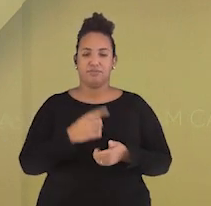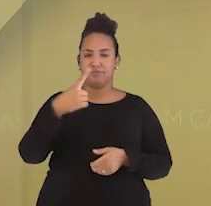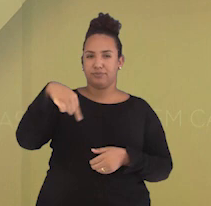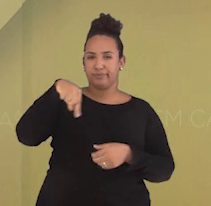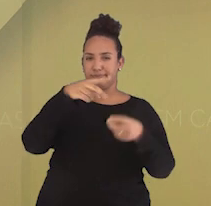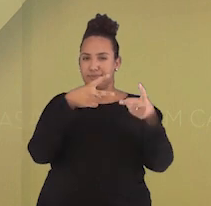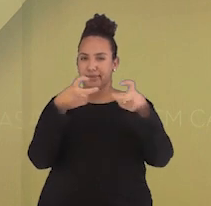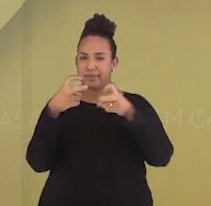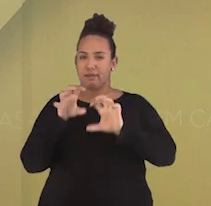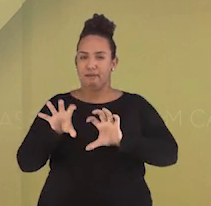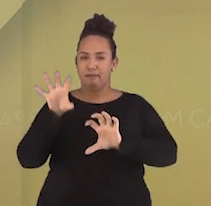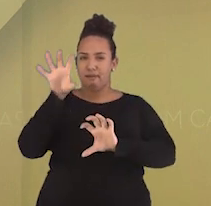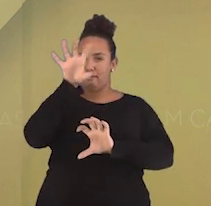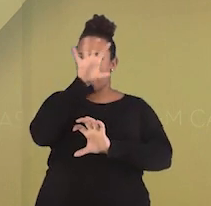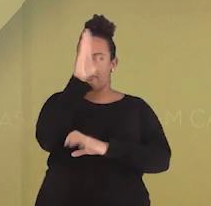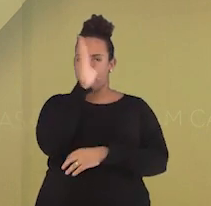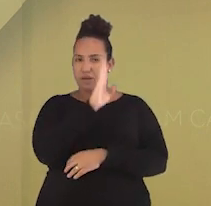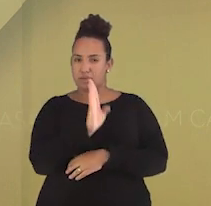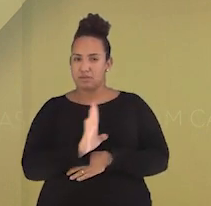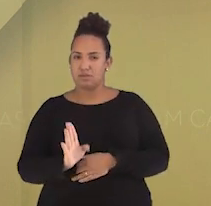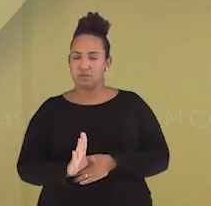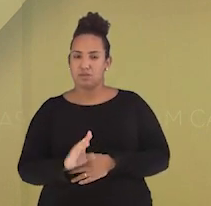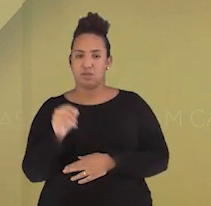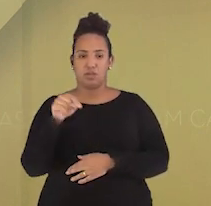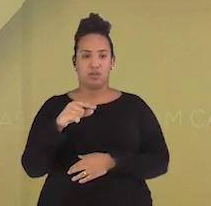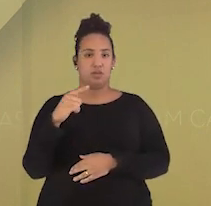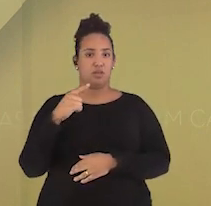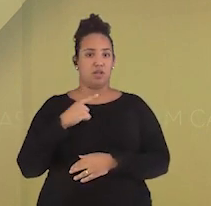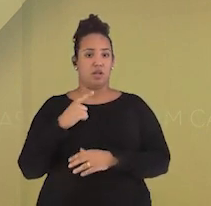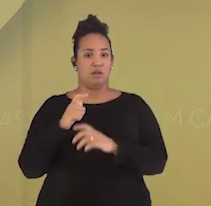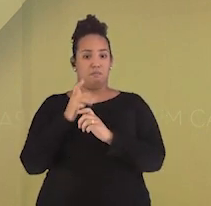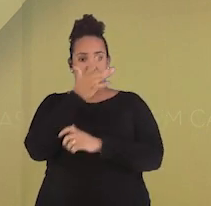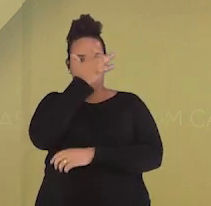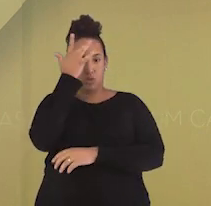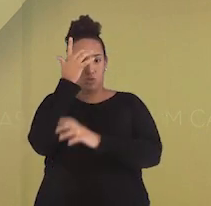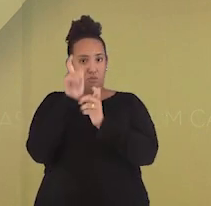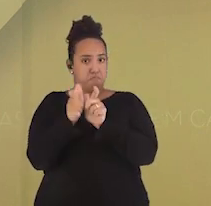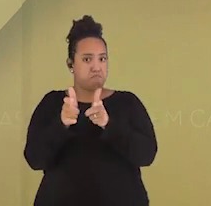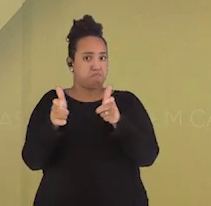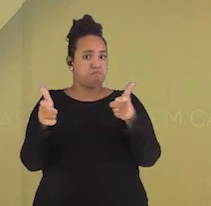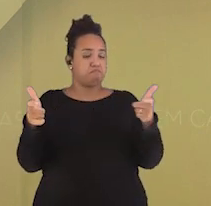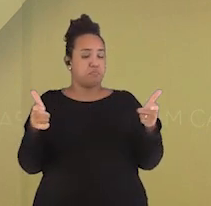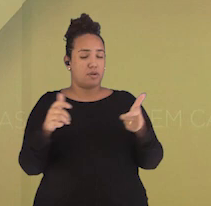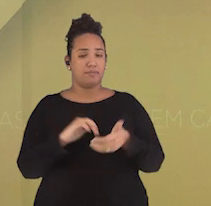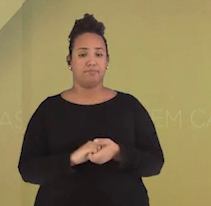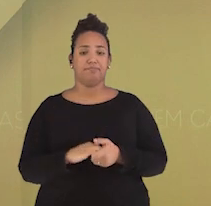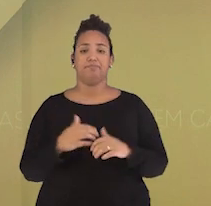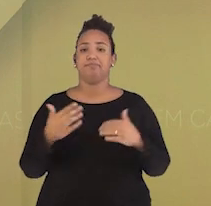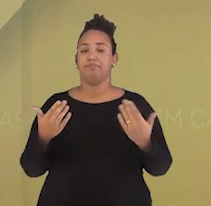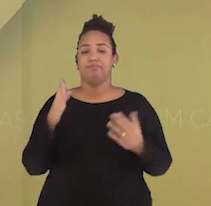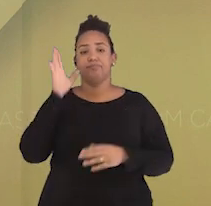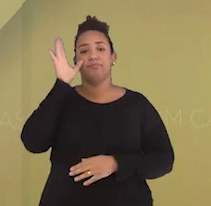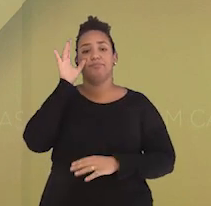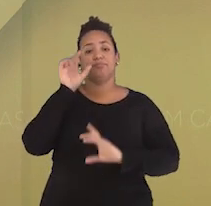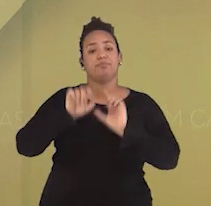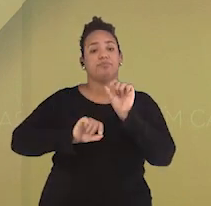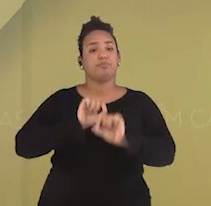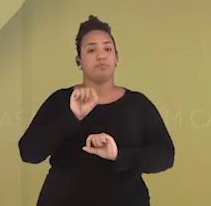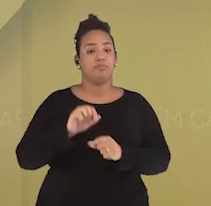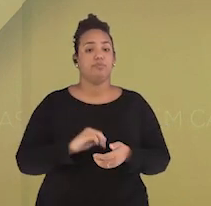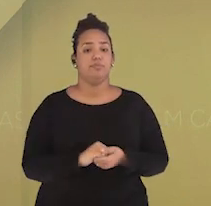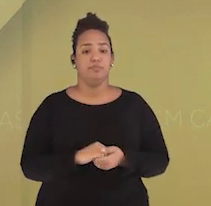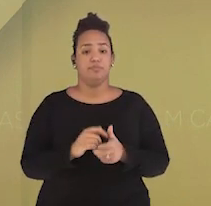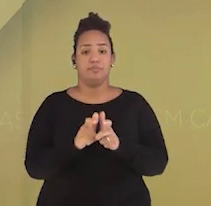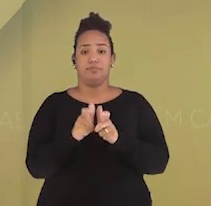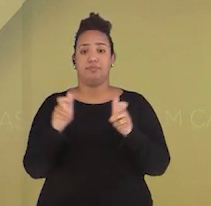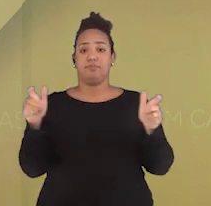que correspondem às áreas onde há mais pessoas? Uma curiosidade é que a maior parte das